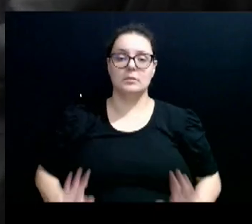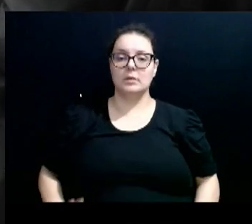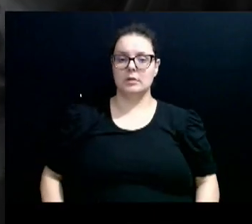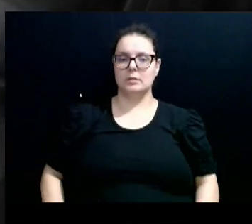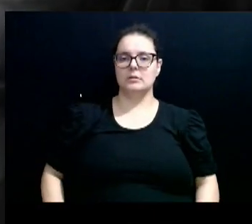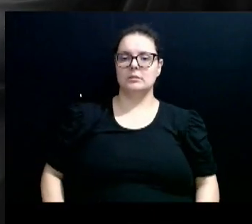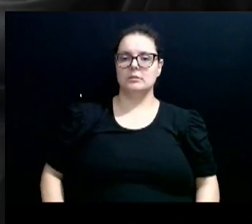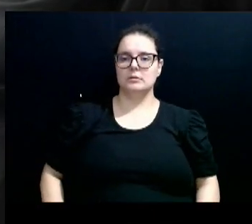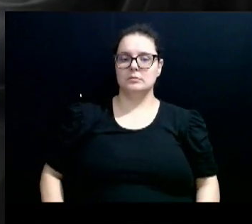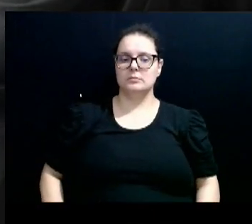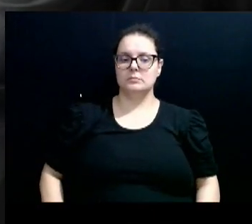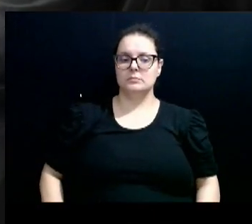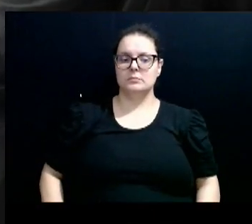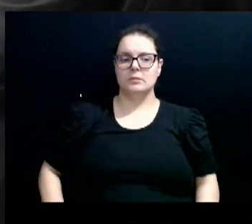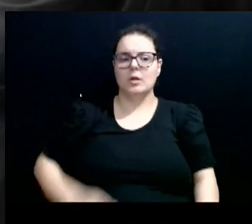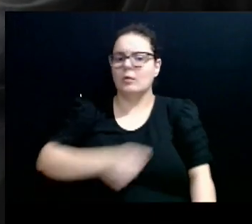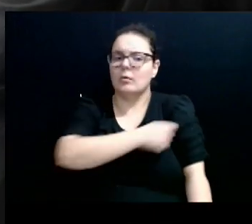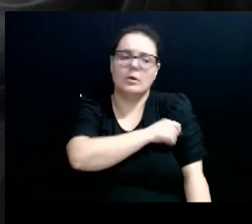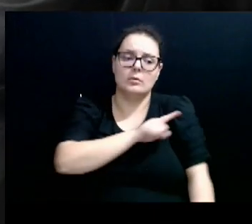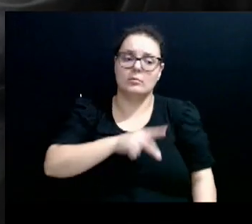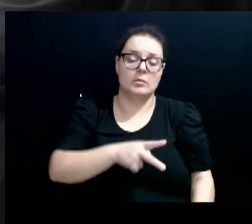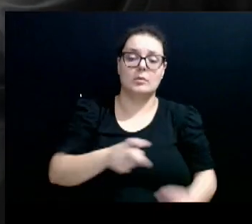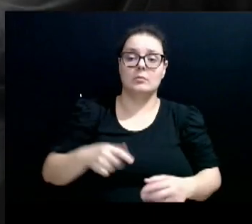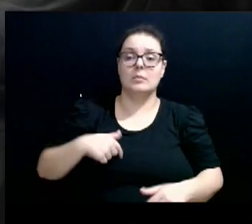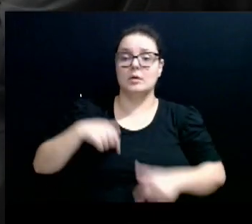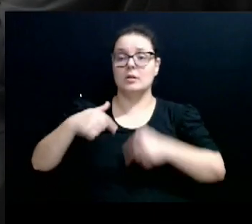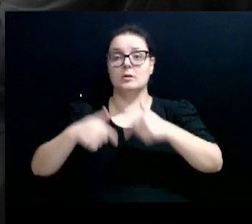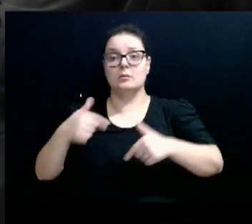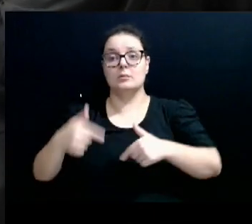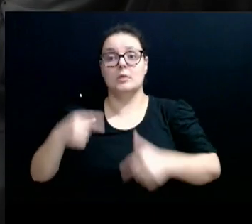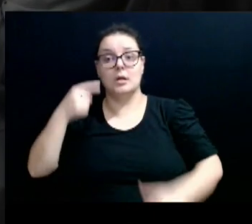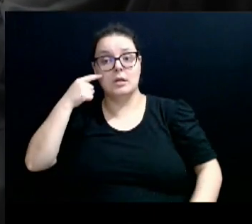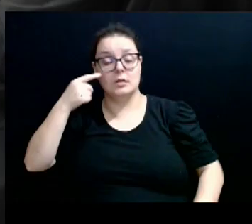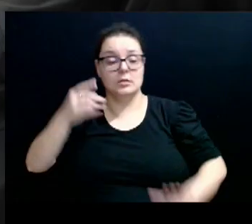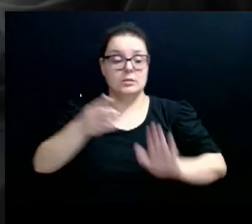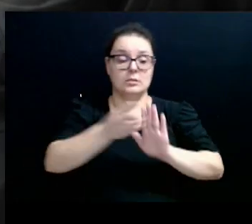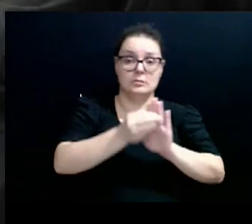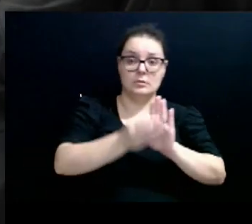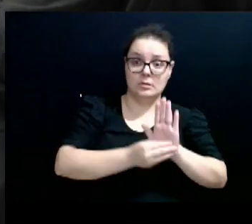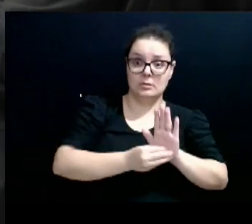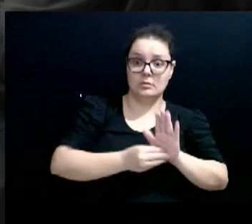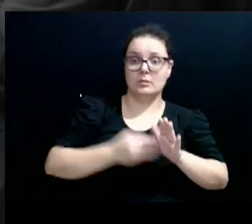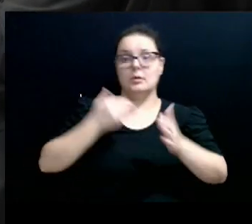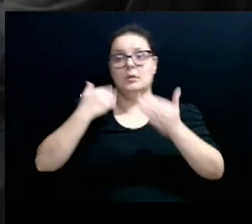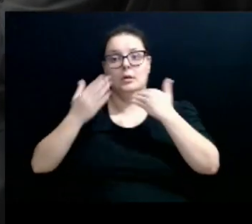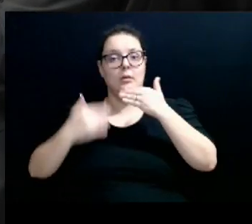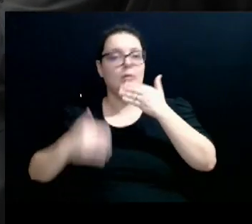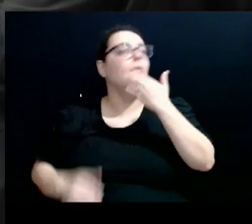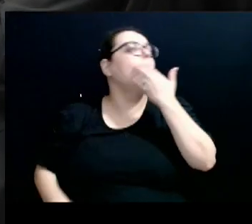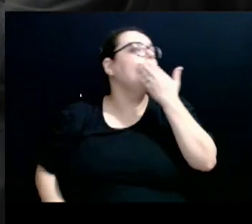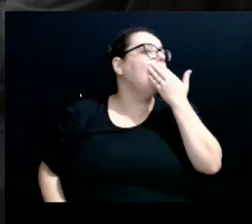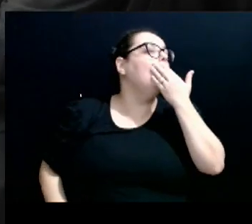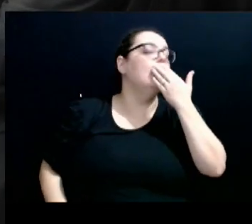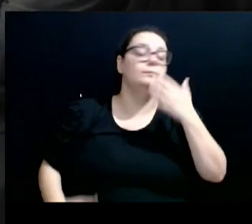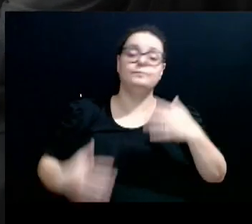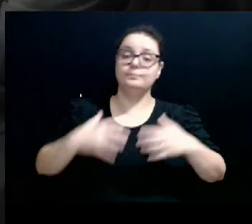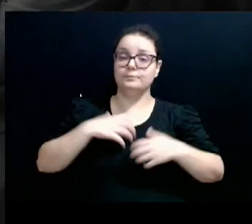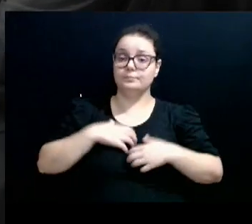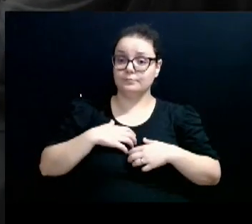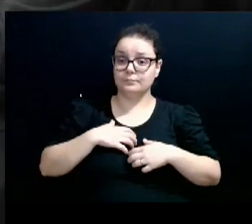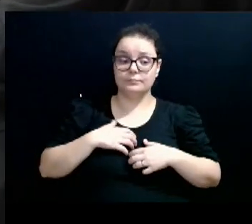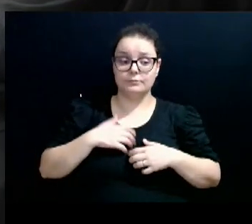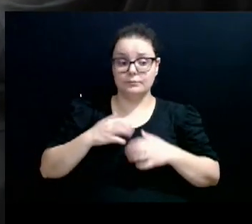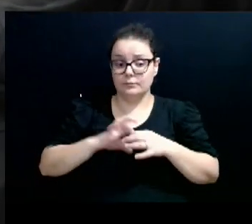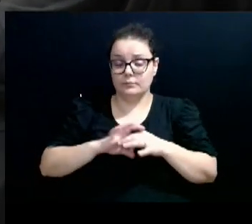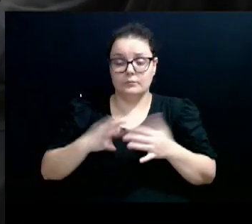percebeu também, eu sempre trabalhei ideias de conteúdo, tanto no diálogo, eles sentiam que eu tinha interesse por eles, ao ponto